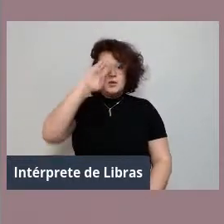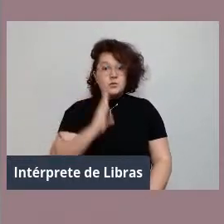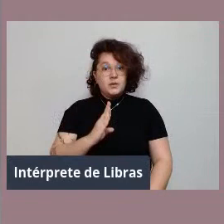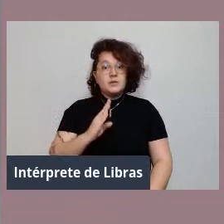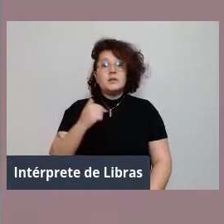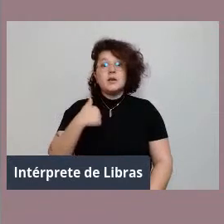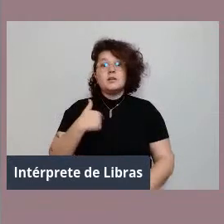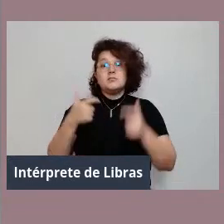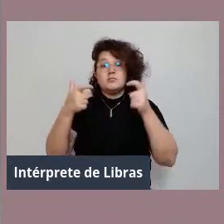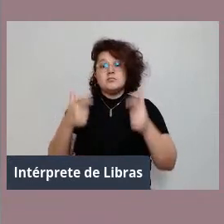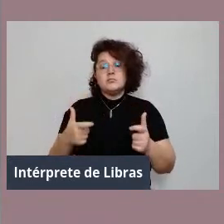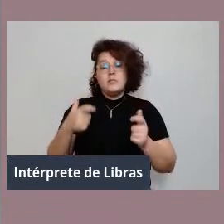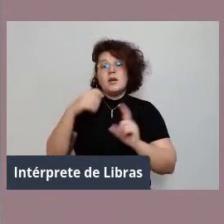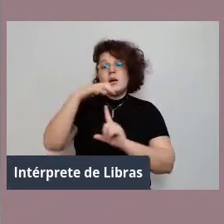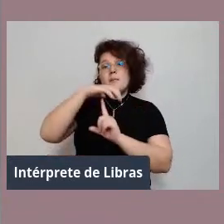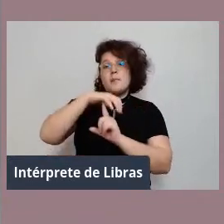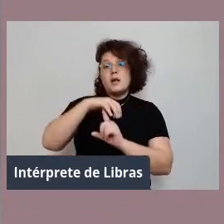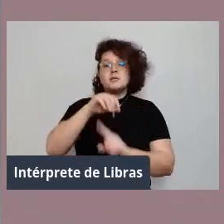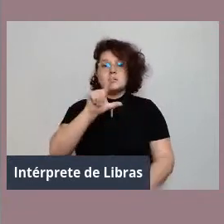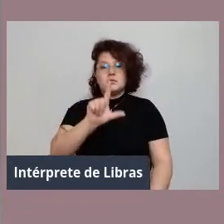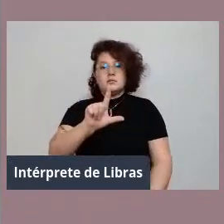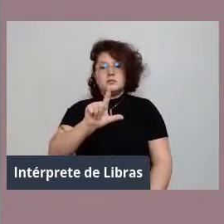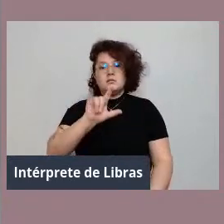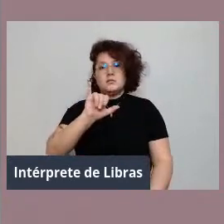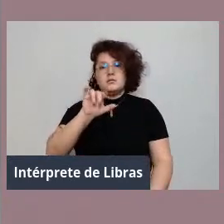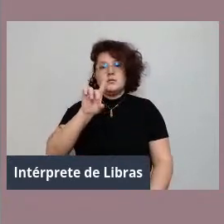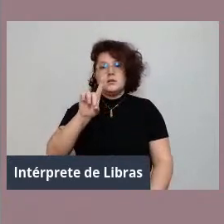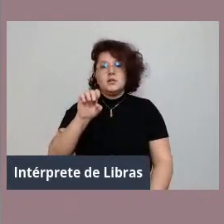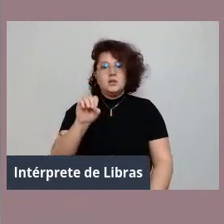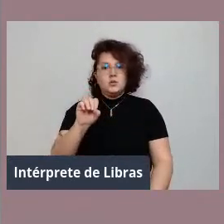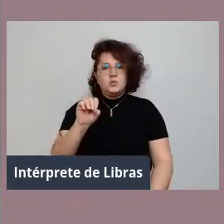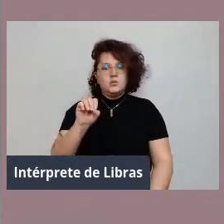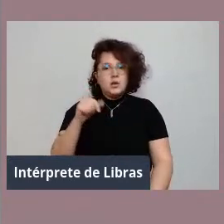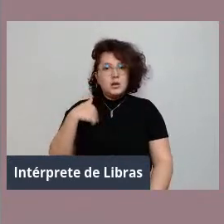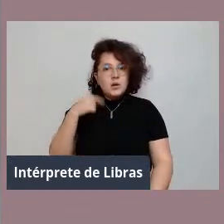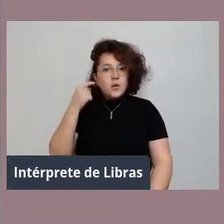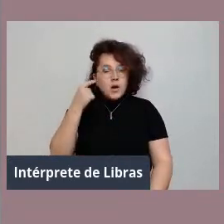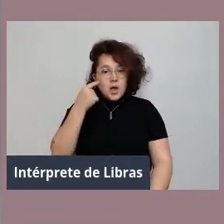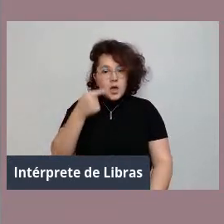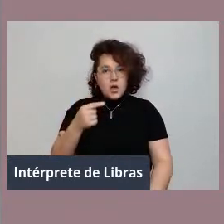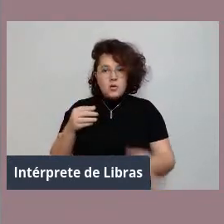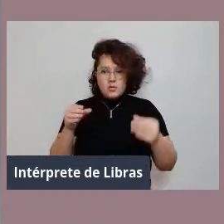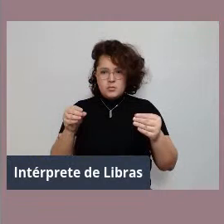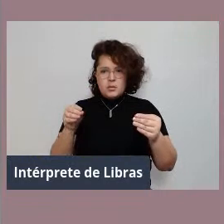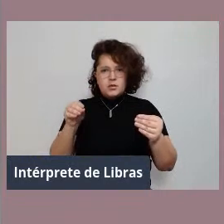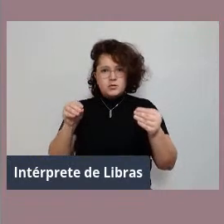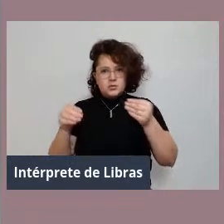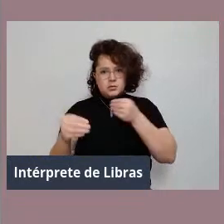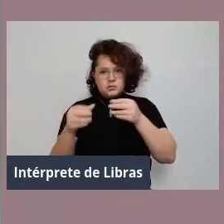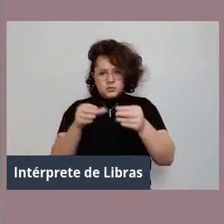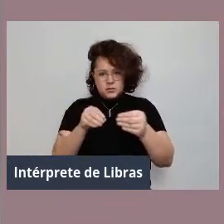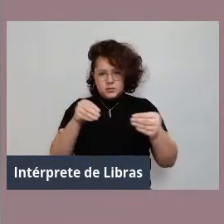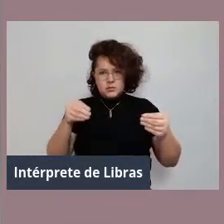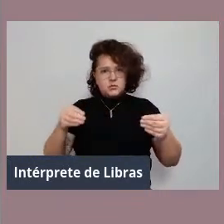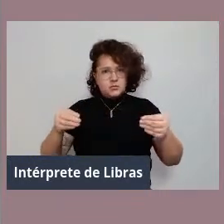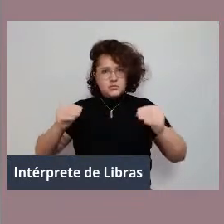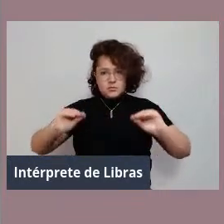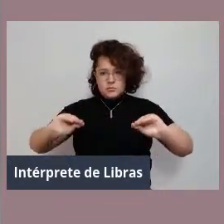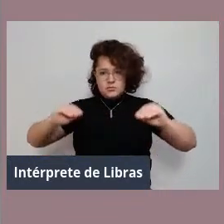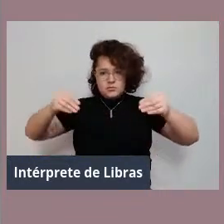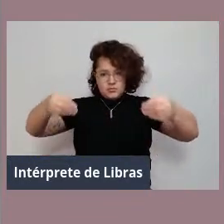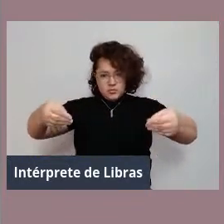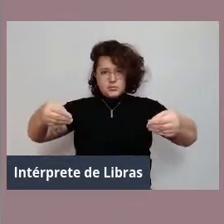do Lido. Então, de repente, quando eu virei no verso daquele fragmento, que é um fragmento tão